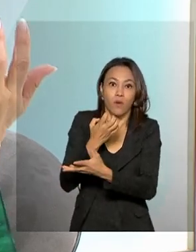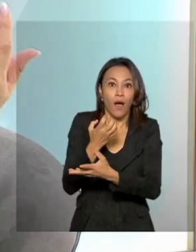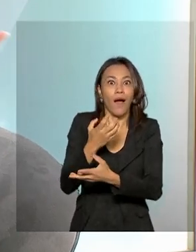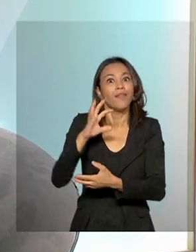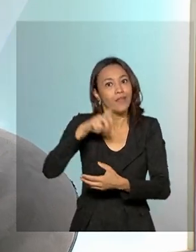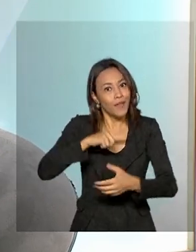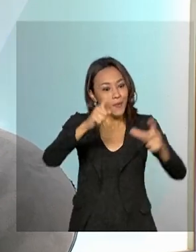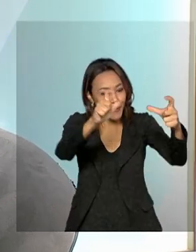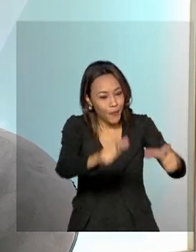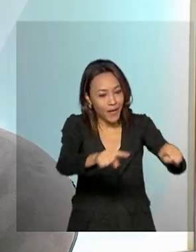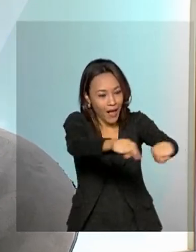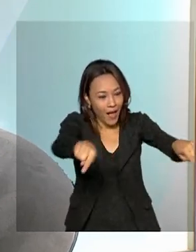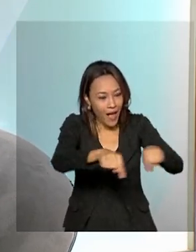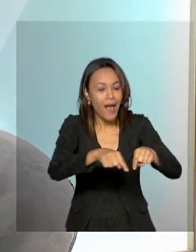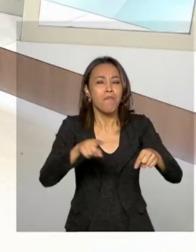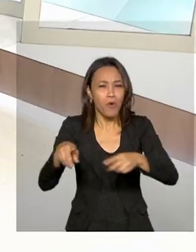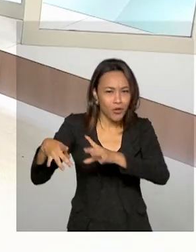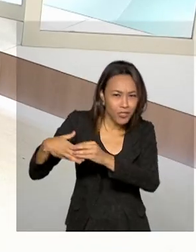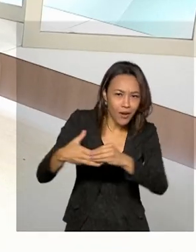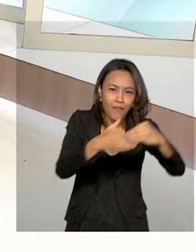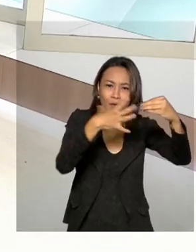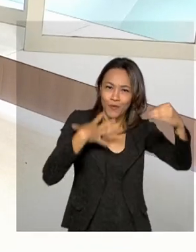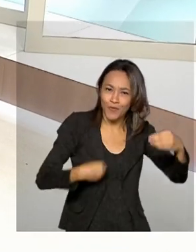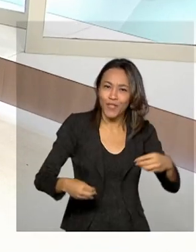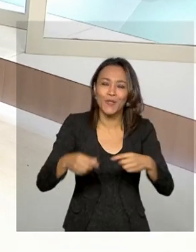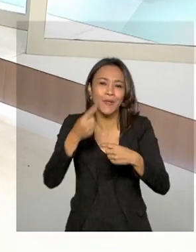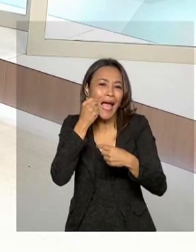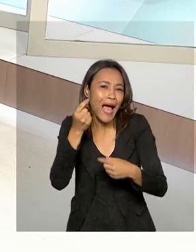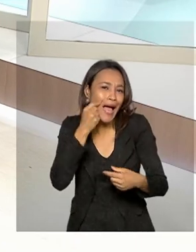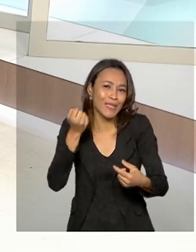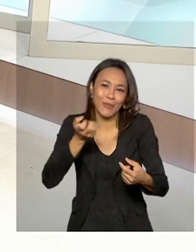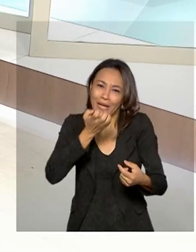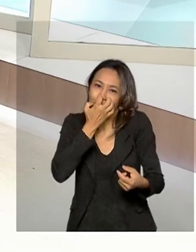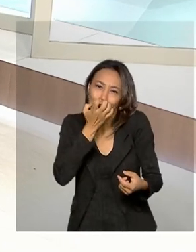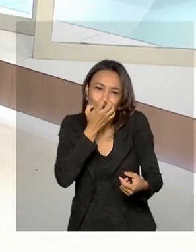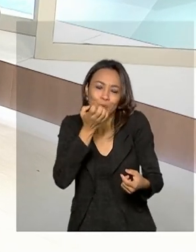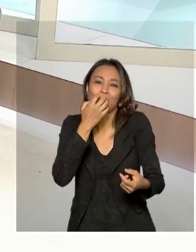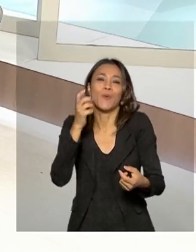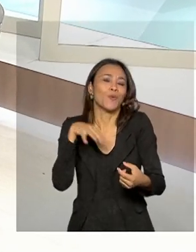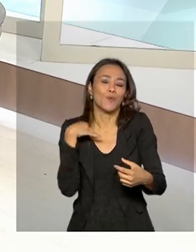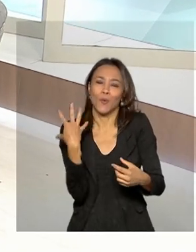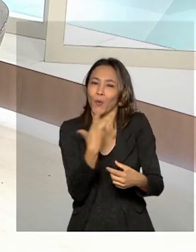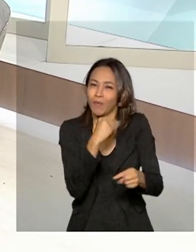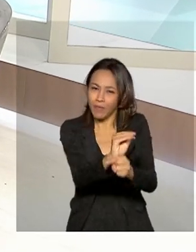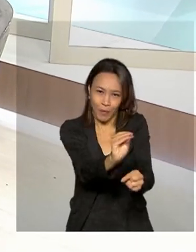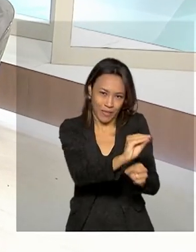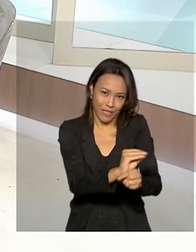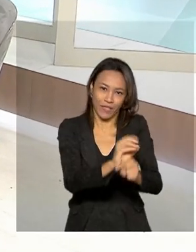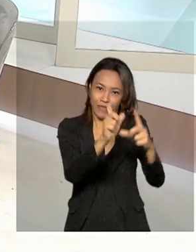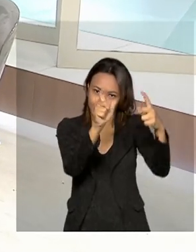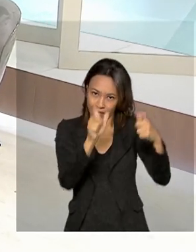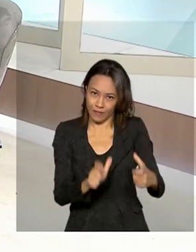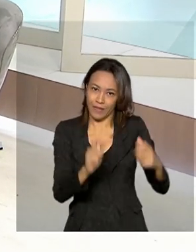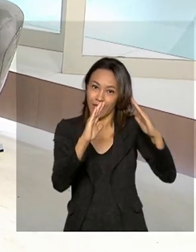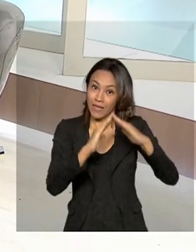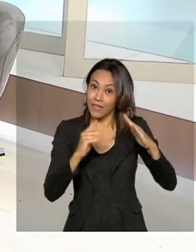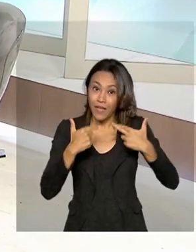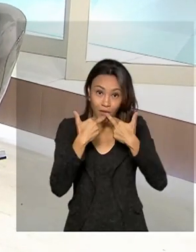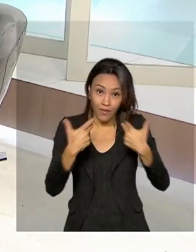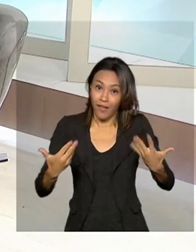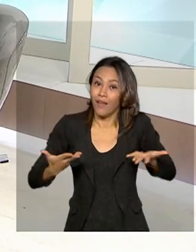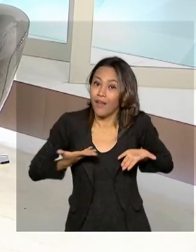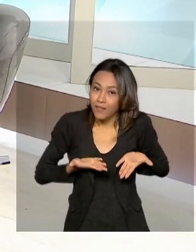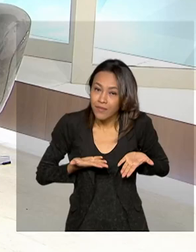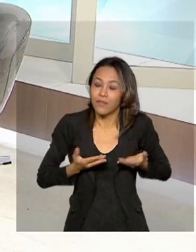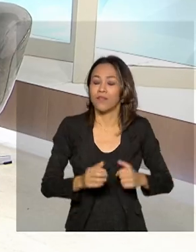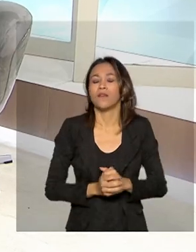Ela pode vir com os filhos, com o seu gatinho, com o seu cachorrinho, e nós vamos proteger todo mundo. Então, isso tudo é inovação. Mas